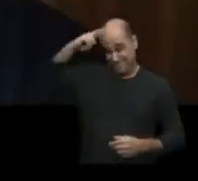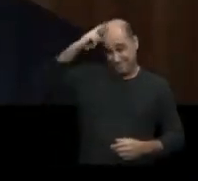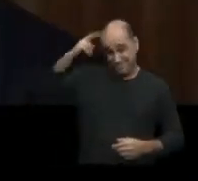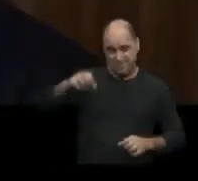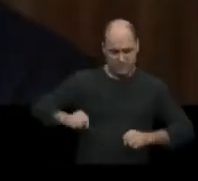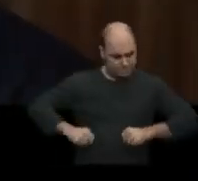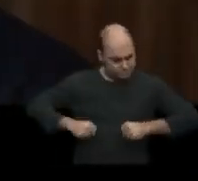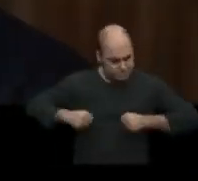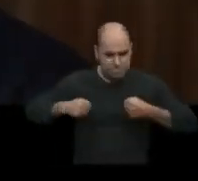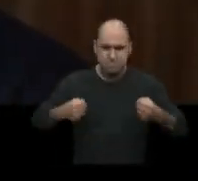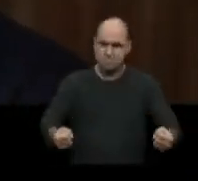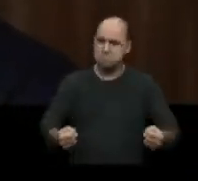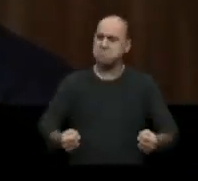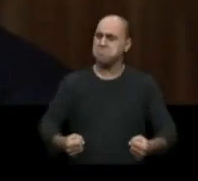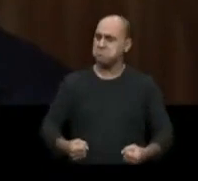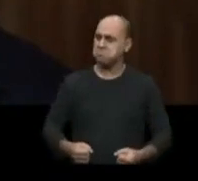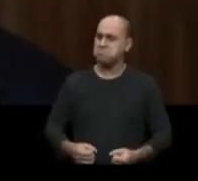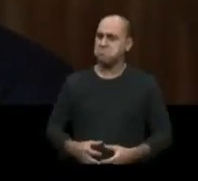E hoje,